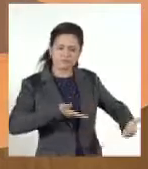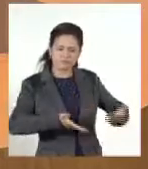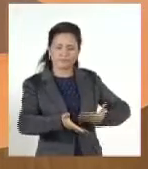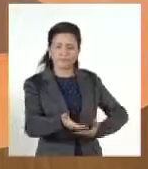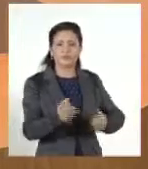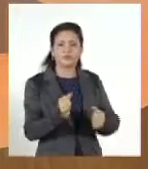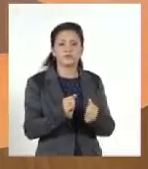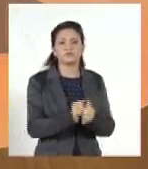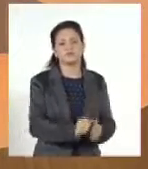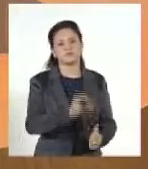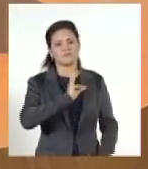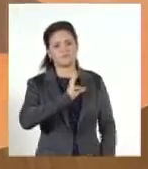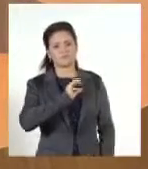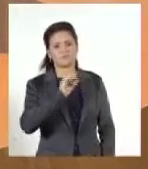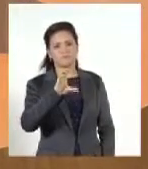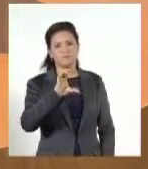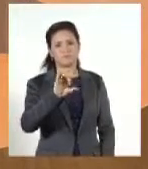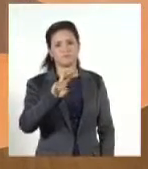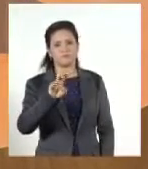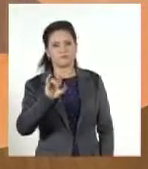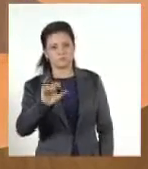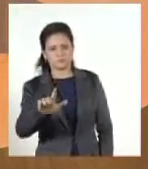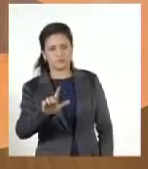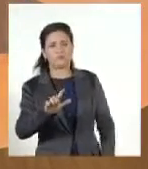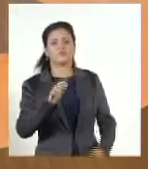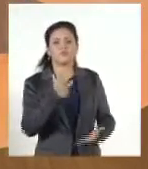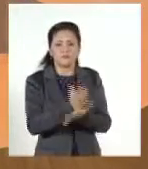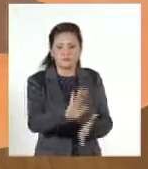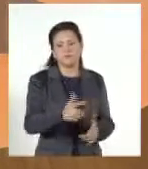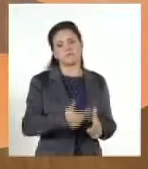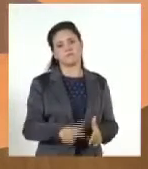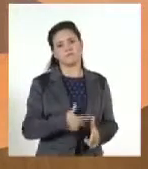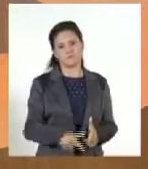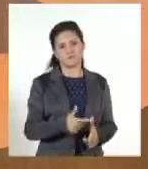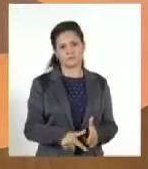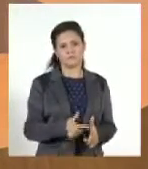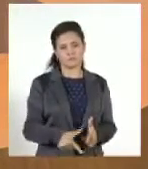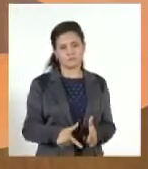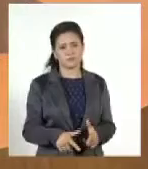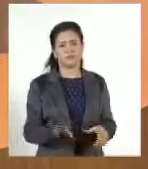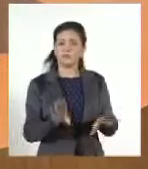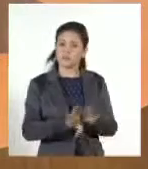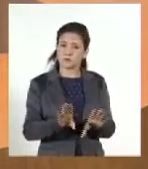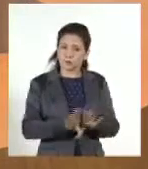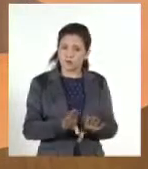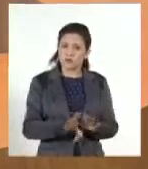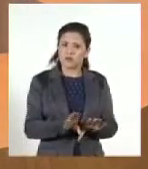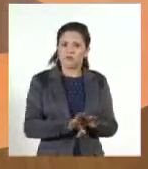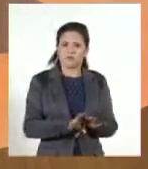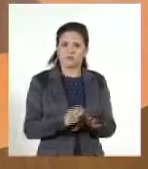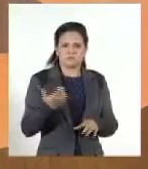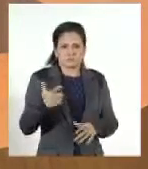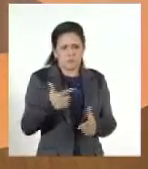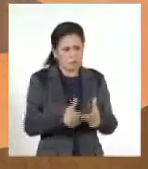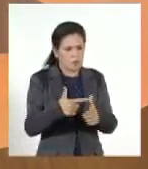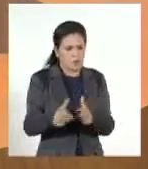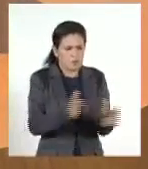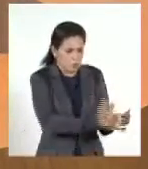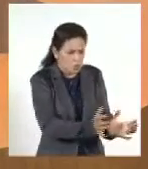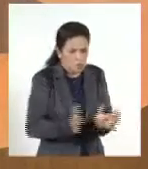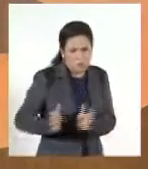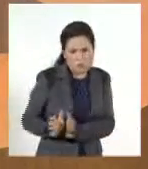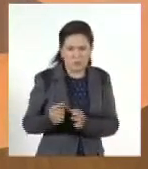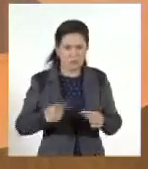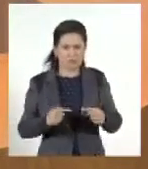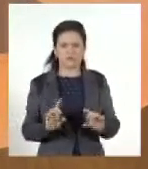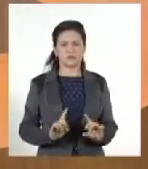policiais civis, solucionar esse problema. E mais ainda, independente de questões políticas, deixar bem claro que o nosso posicionamento,